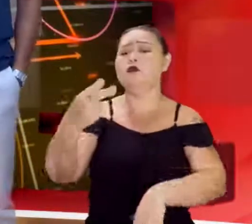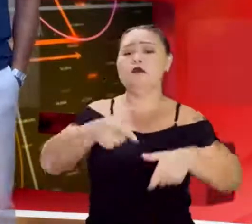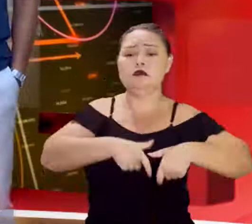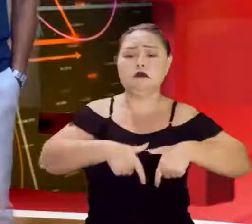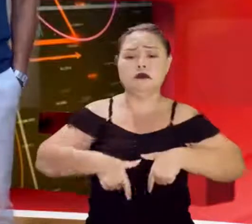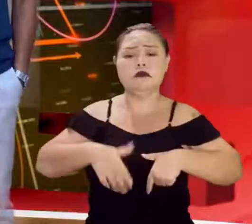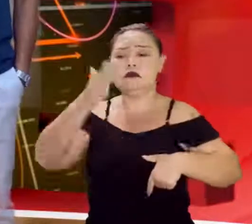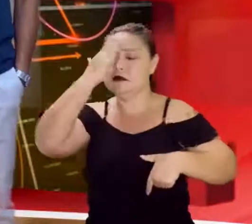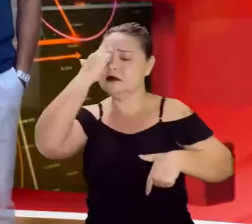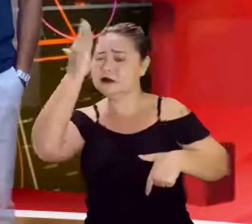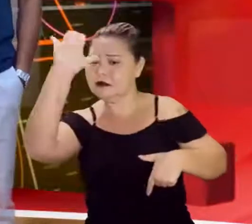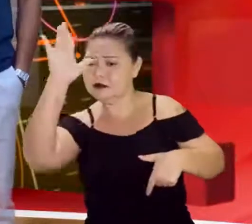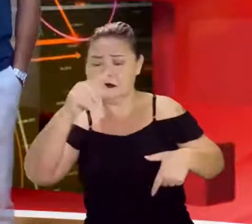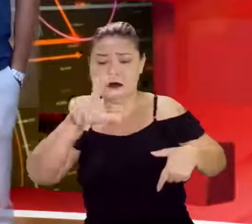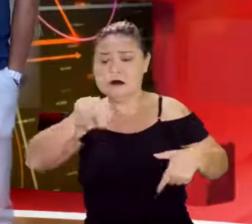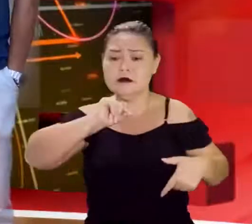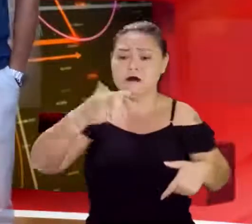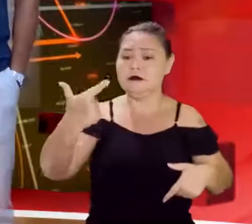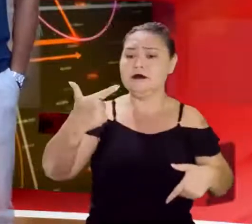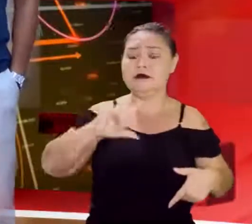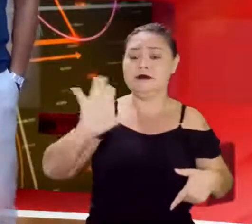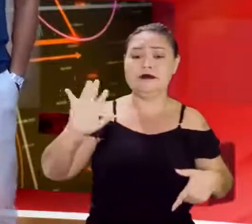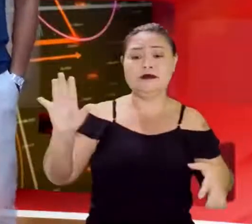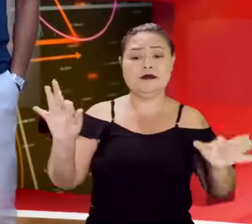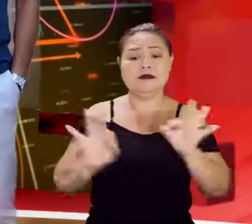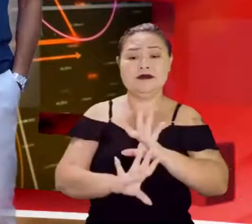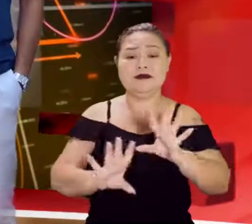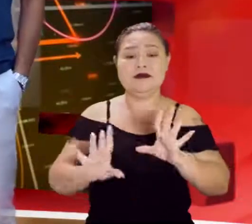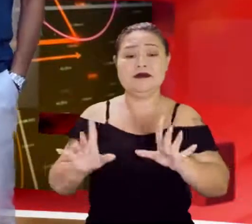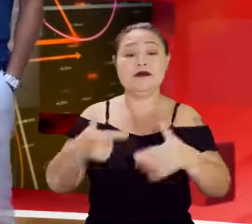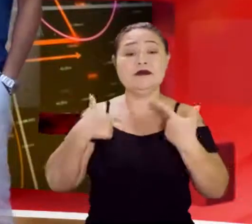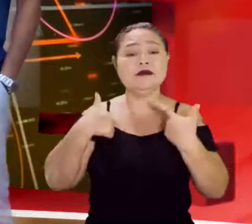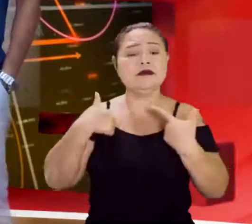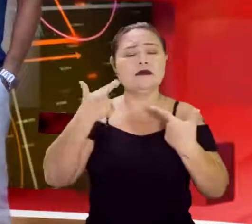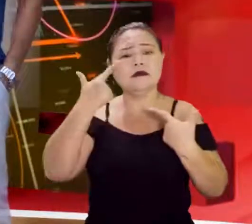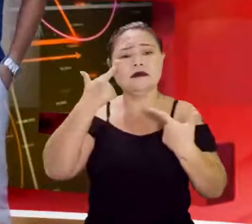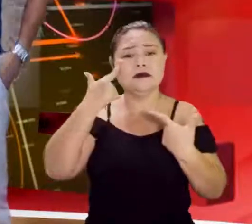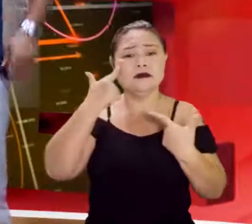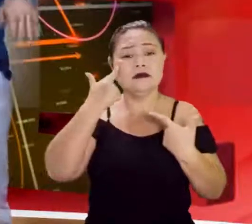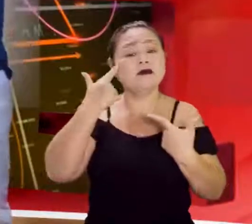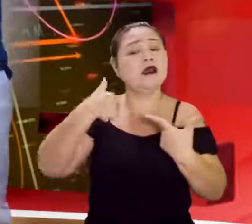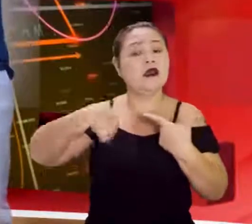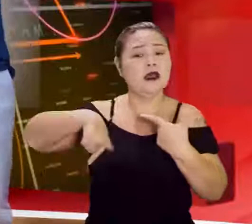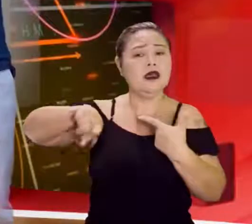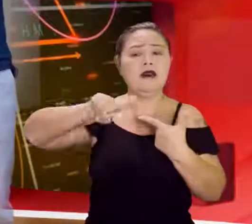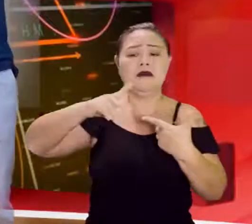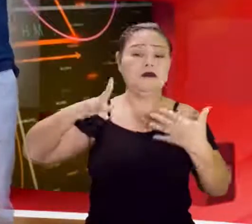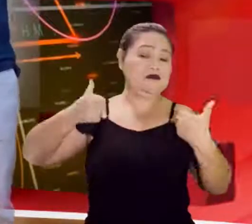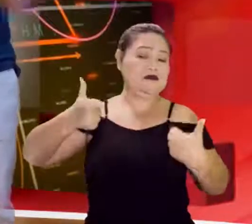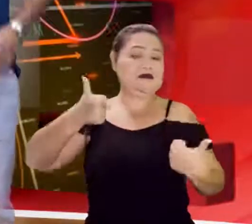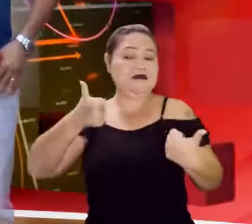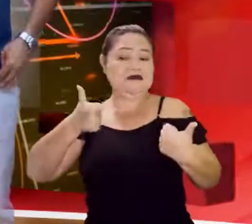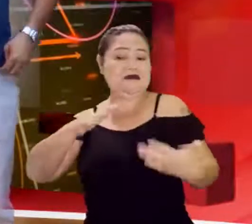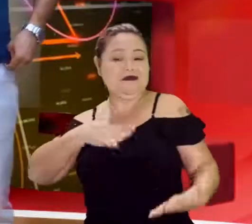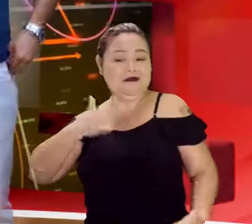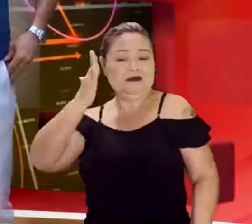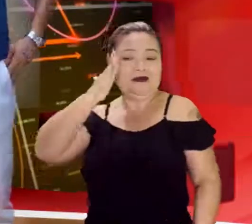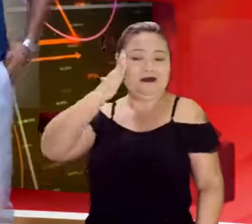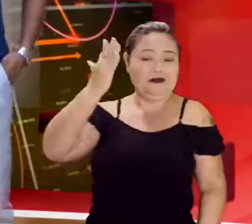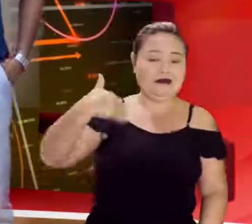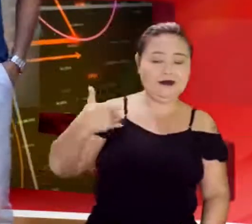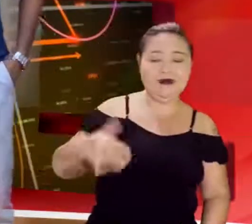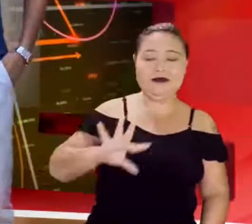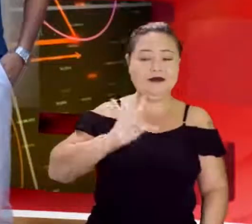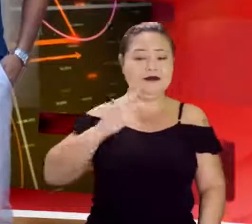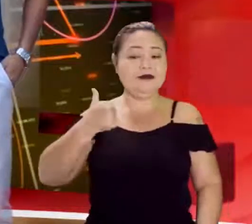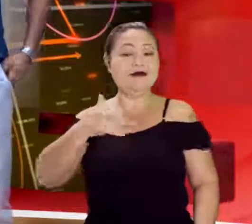buracos. 2. Eu sei. Já marca e já vai embora. Pronto, e já fica se vangloriando, né? Porque eu sou bom, porque eu sou muito rápido. Eu